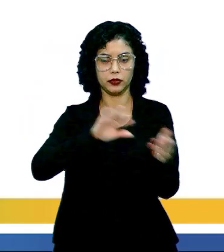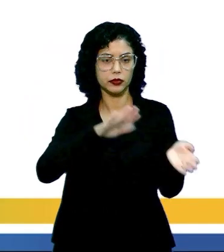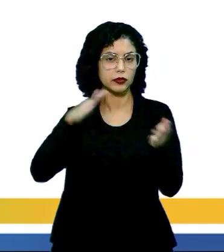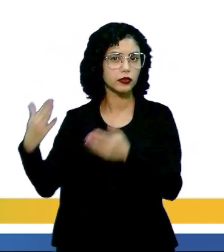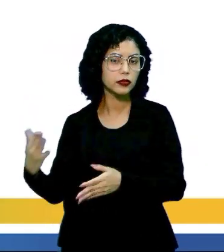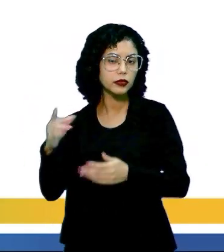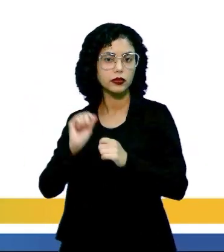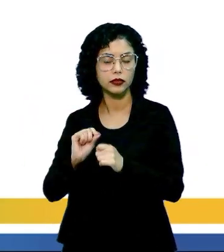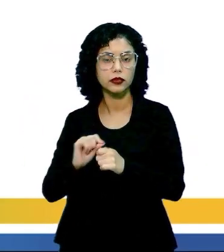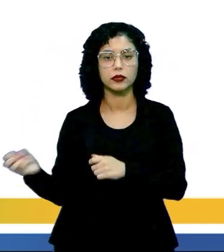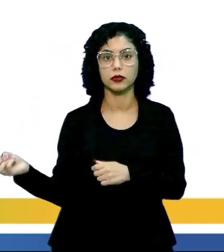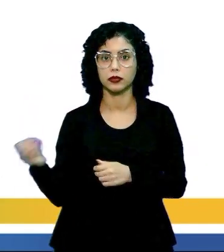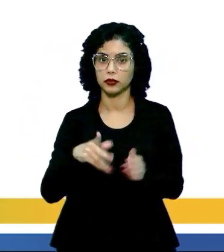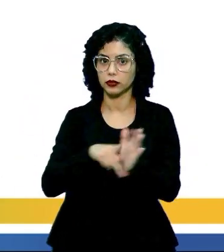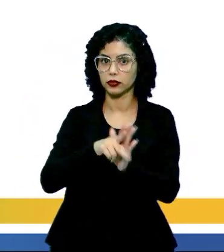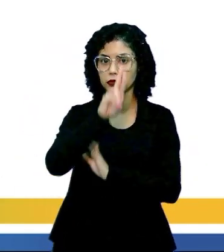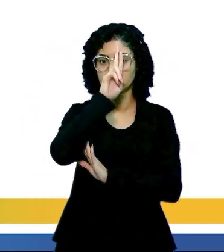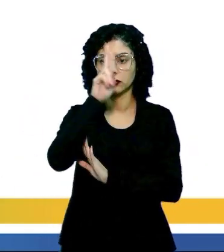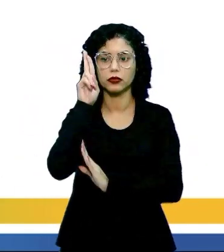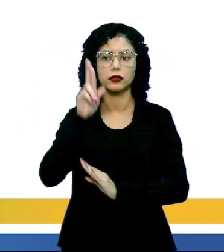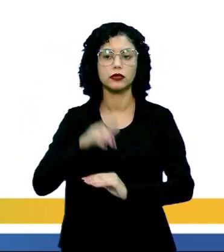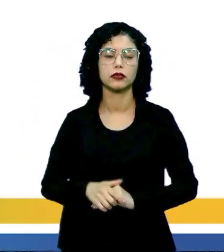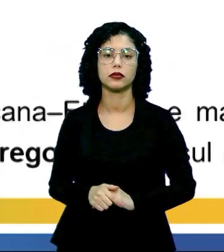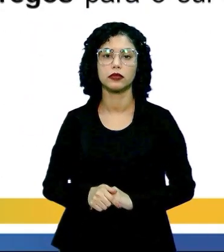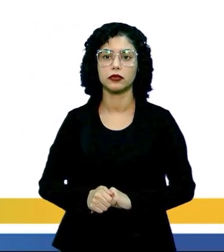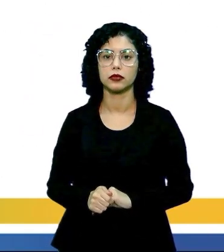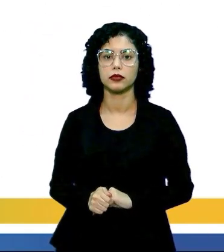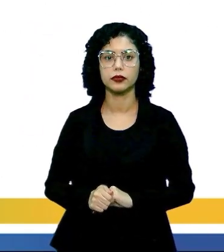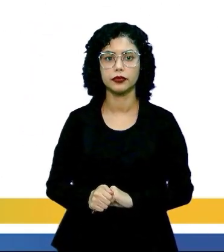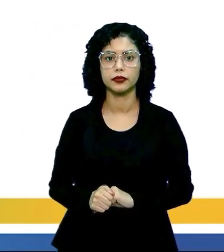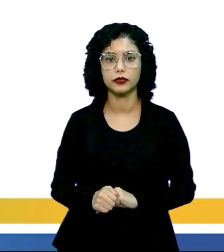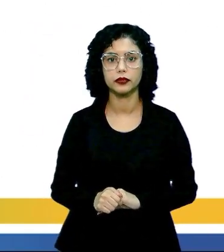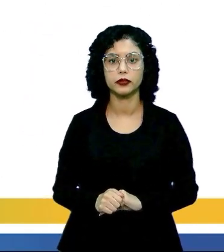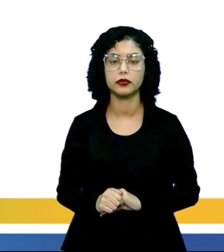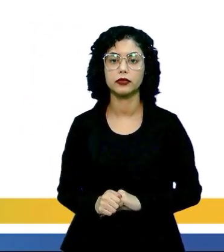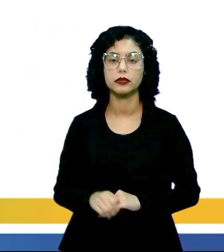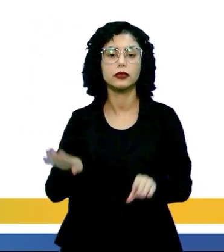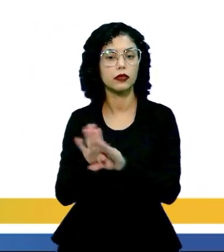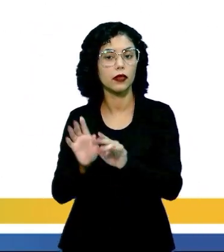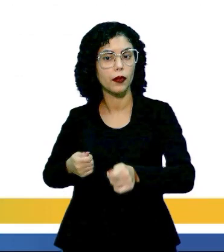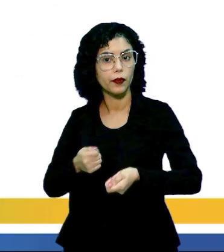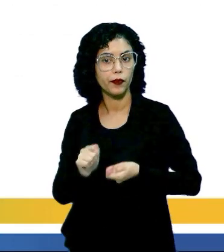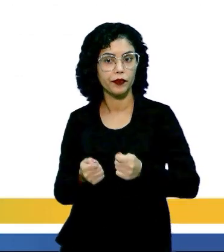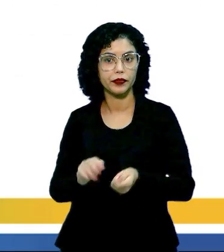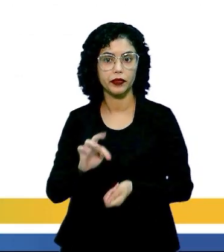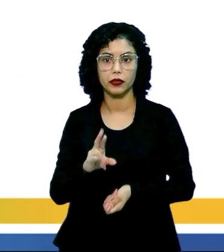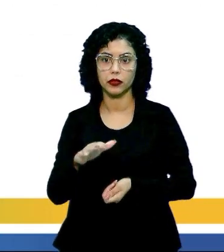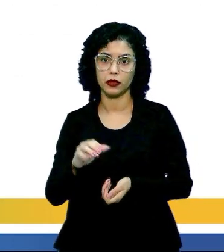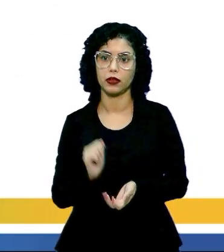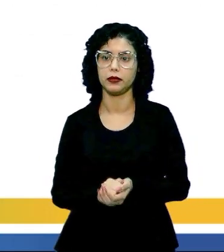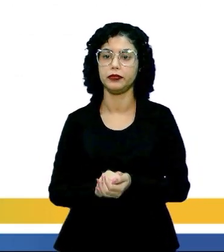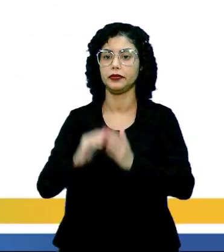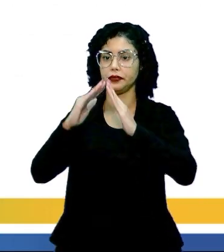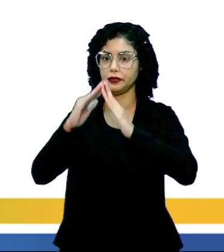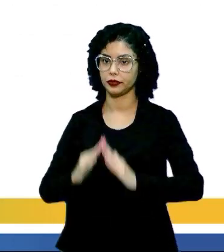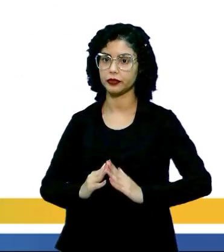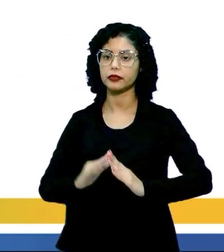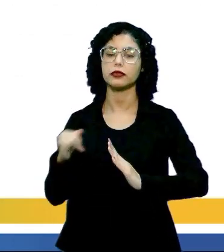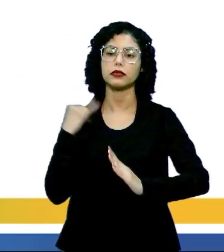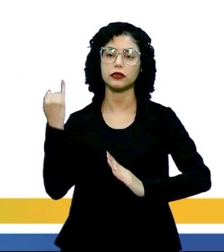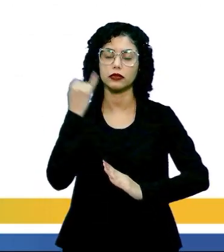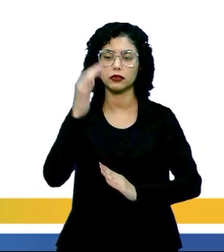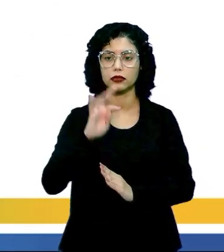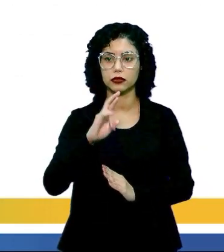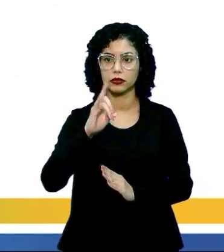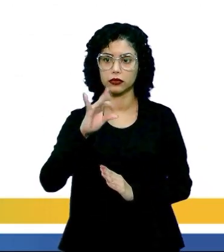né, da formação histórica da história romana. Houve uma dominação dos etruscos, né, os